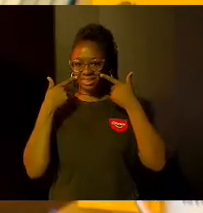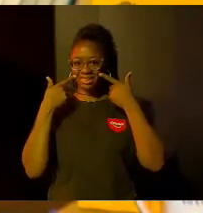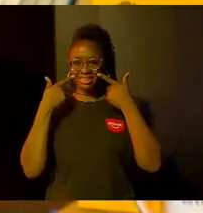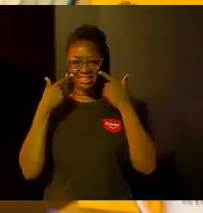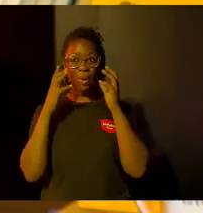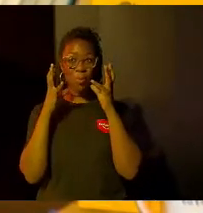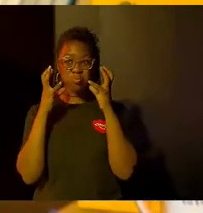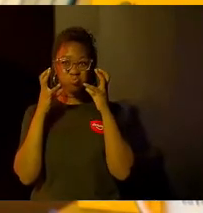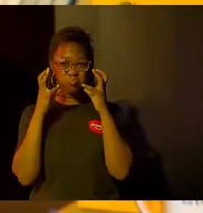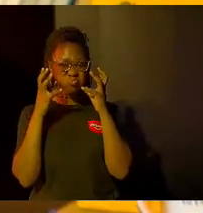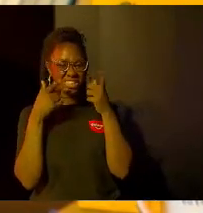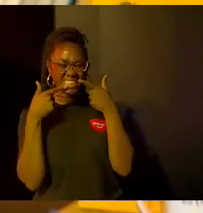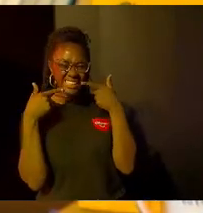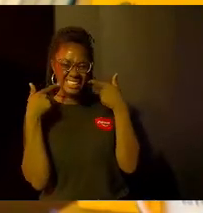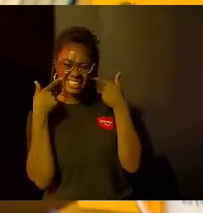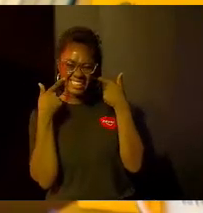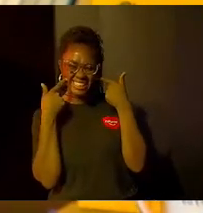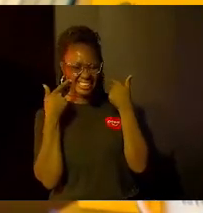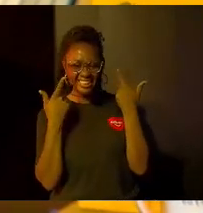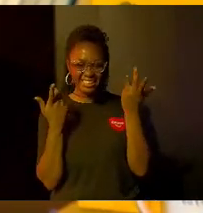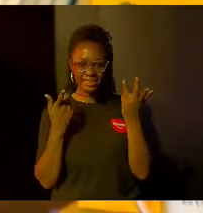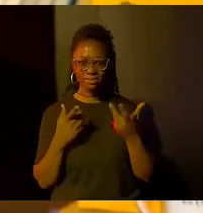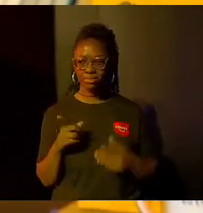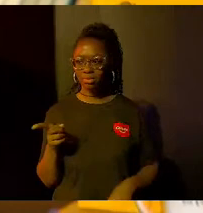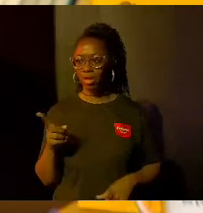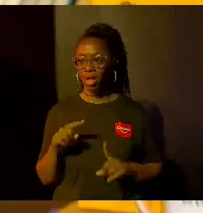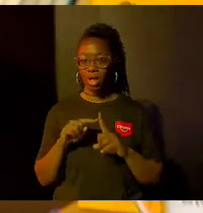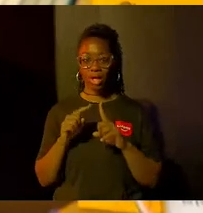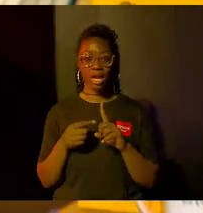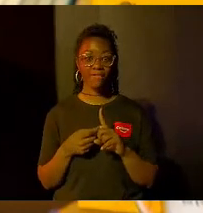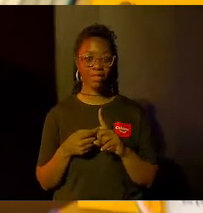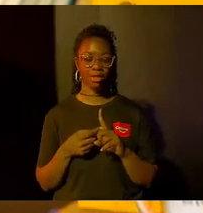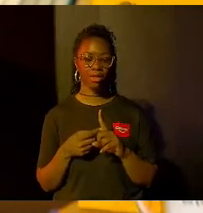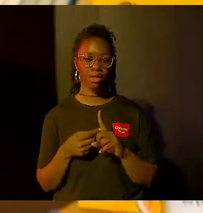muitos e ela estava grávida